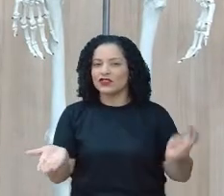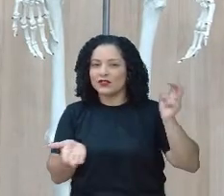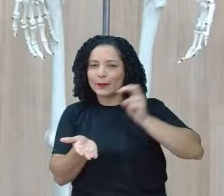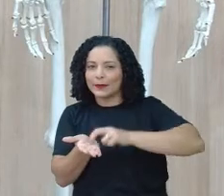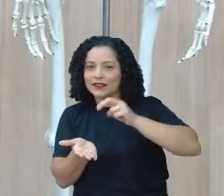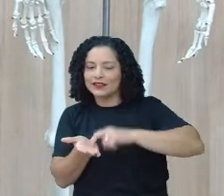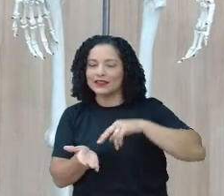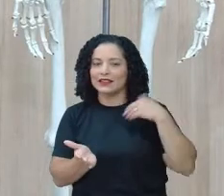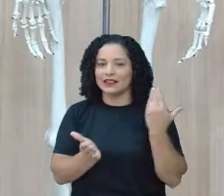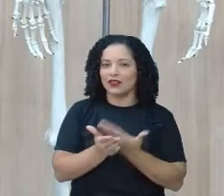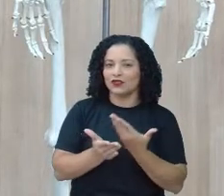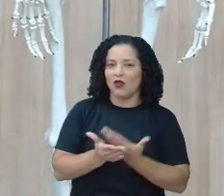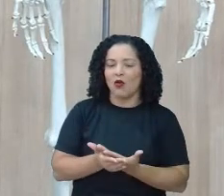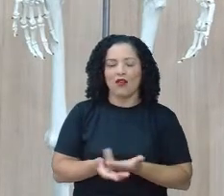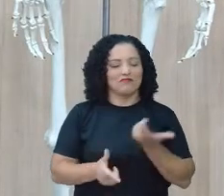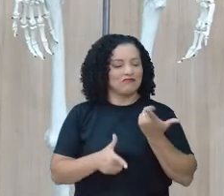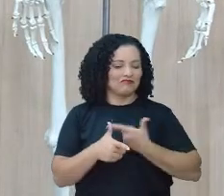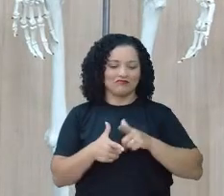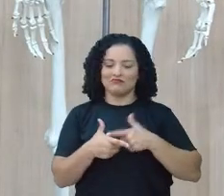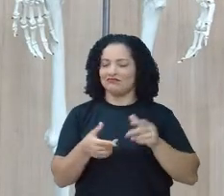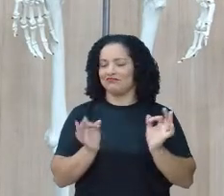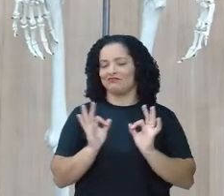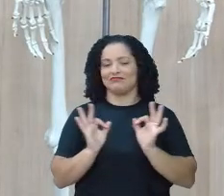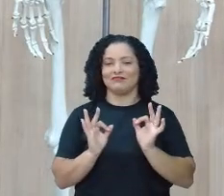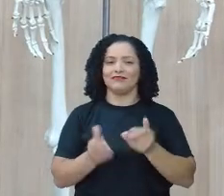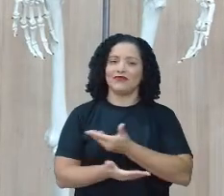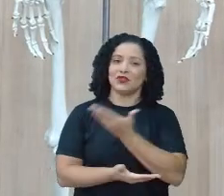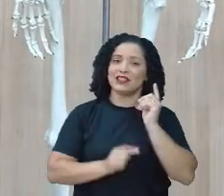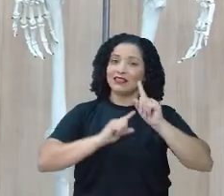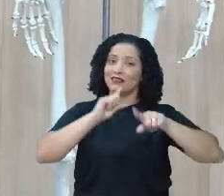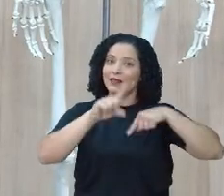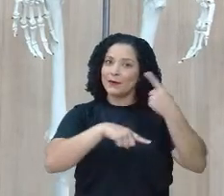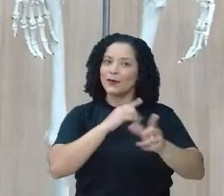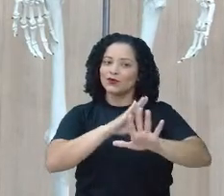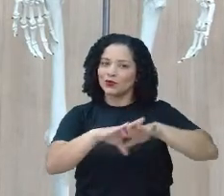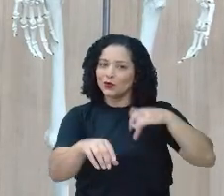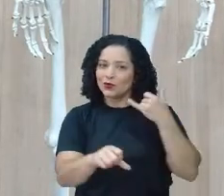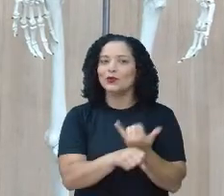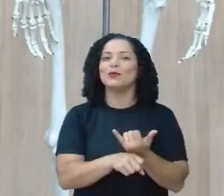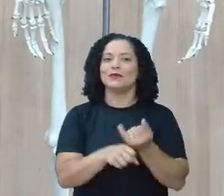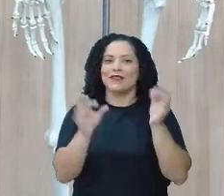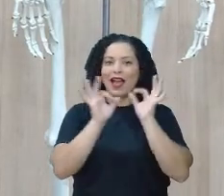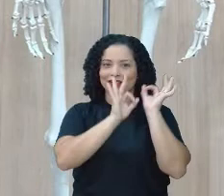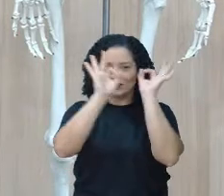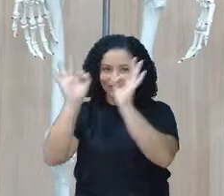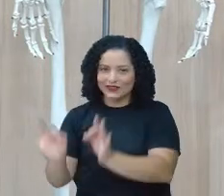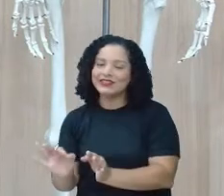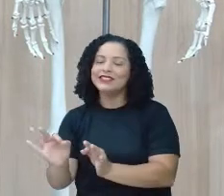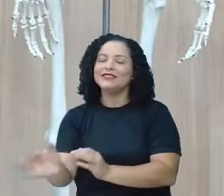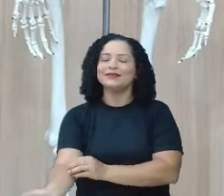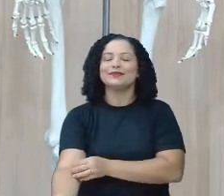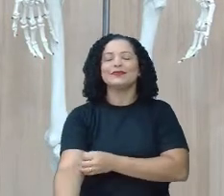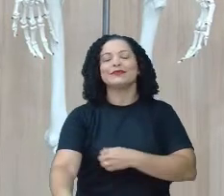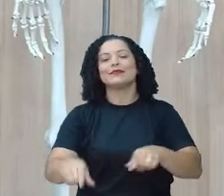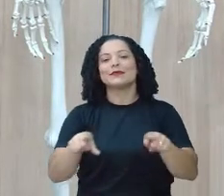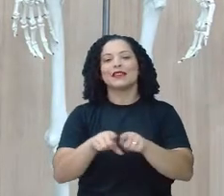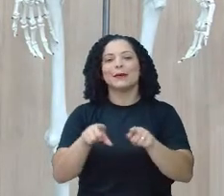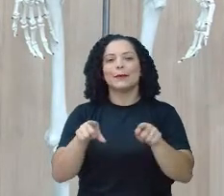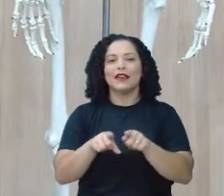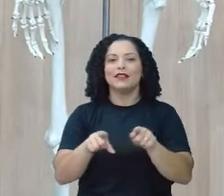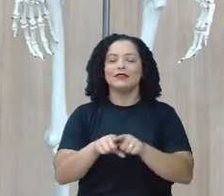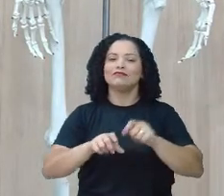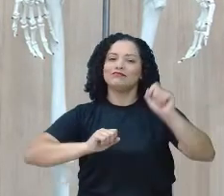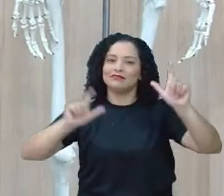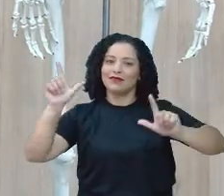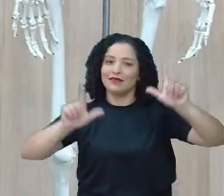tem problema. Assiste no YouTube, porque lá vocês também têm acesso a ver essas aulas ou assistir no reprise